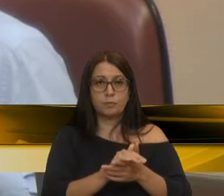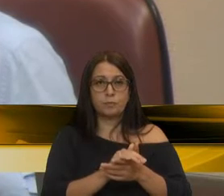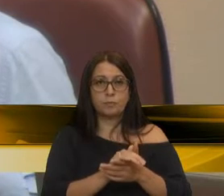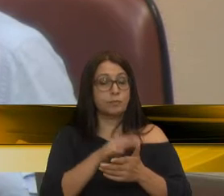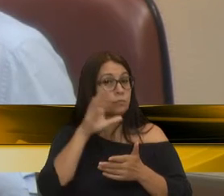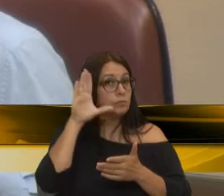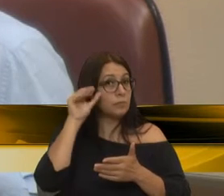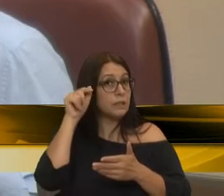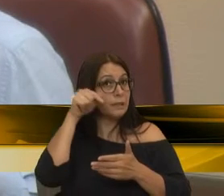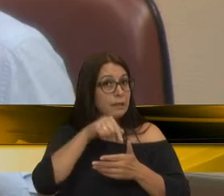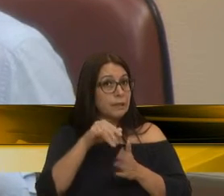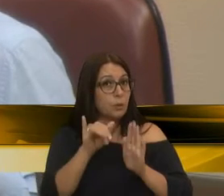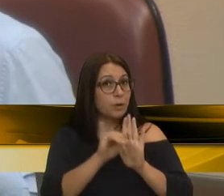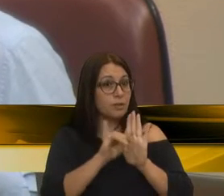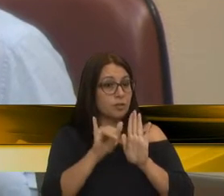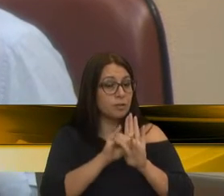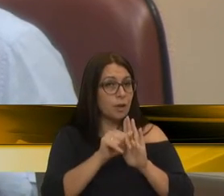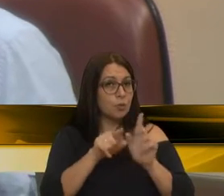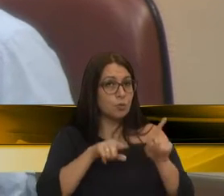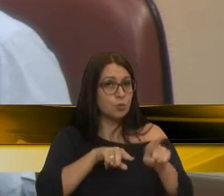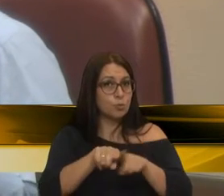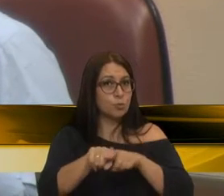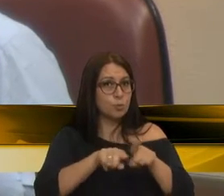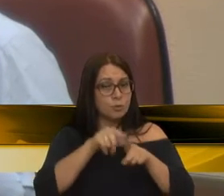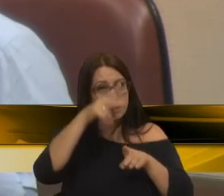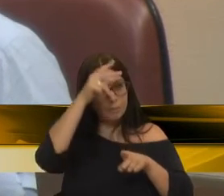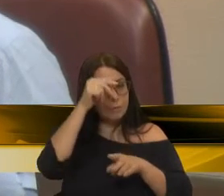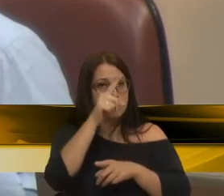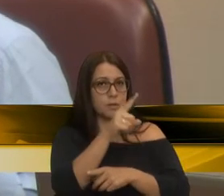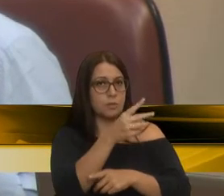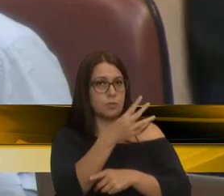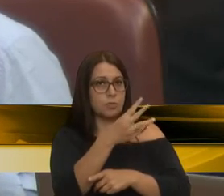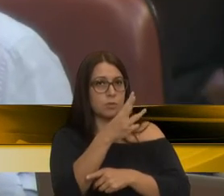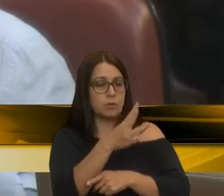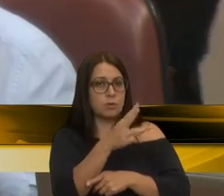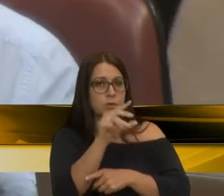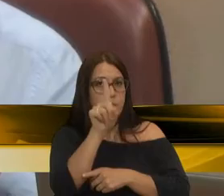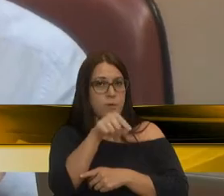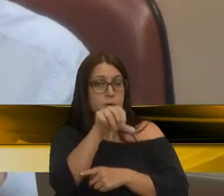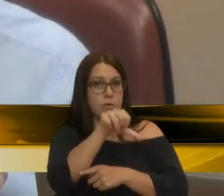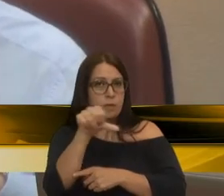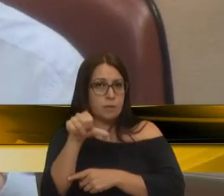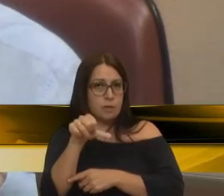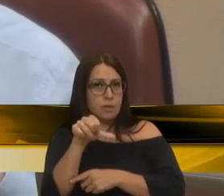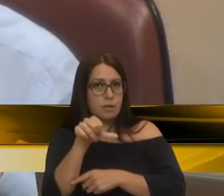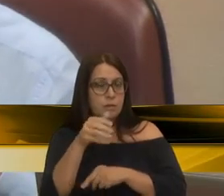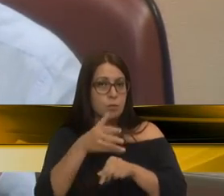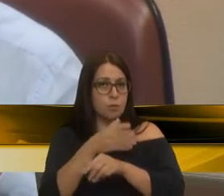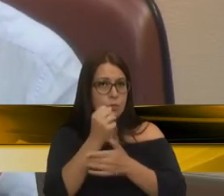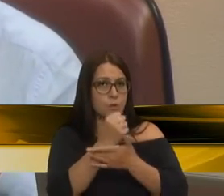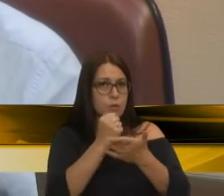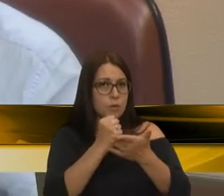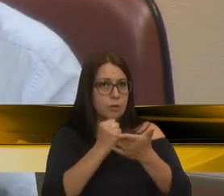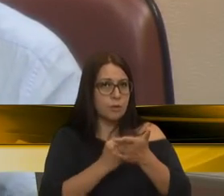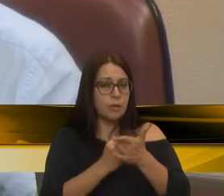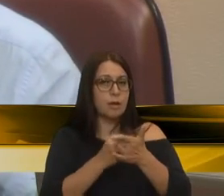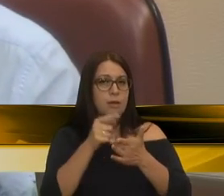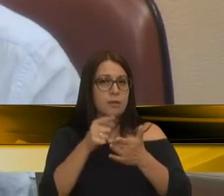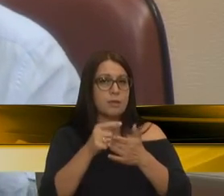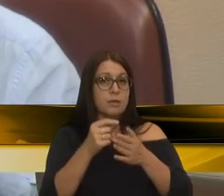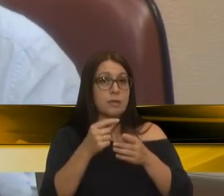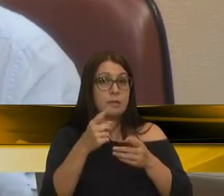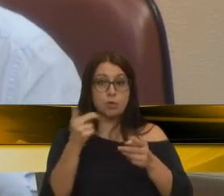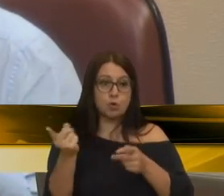observa se que o edital de concorrência pública número 143 bairro 99 integrante do contrato de concessão firmado entre as